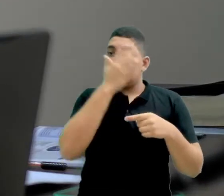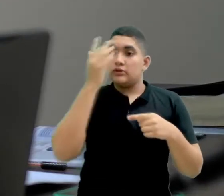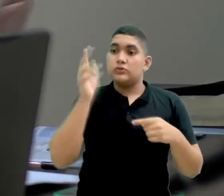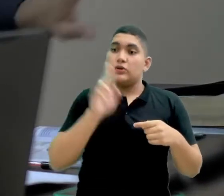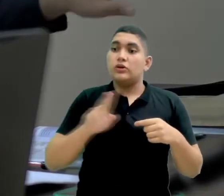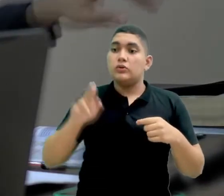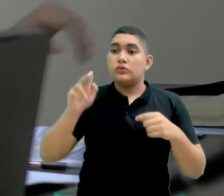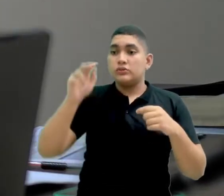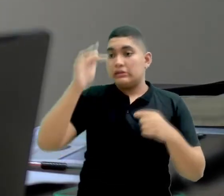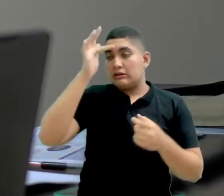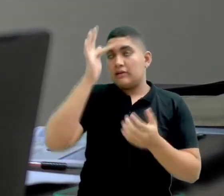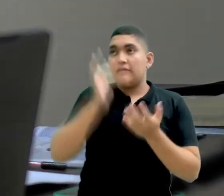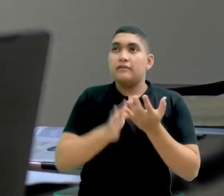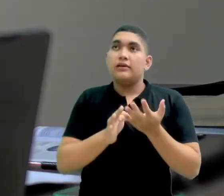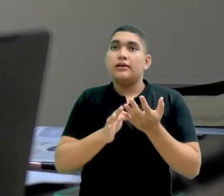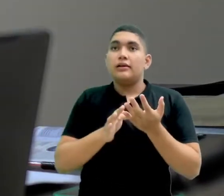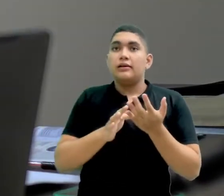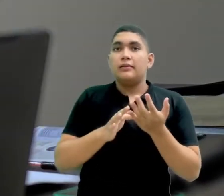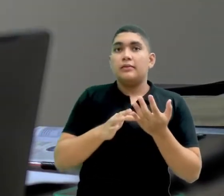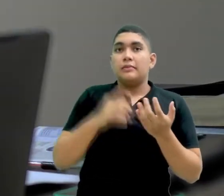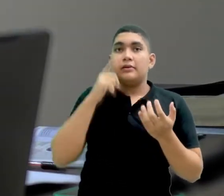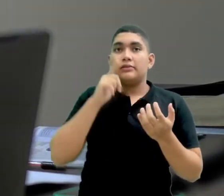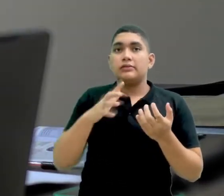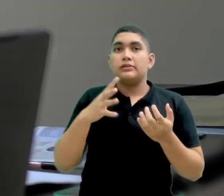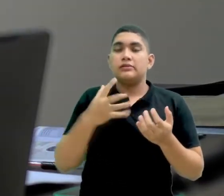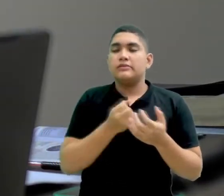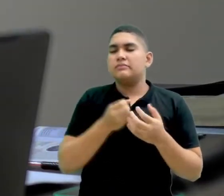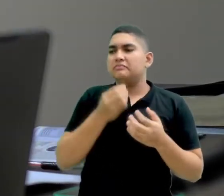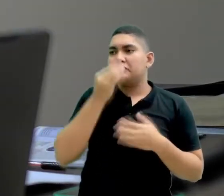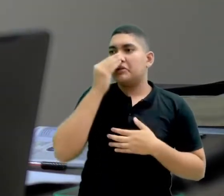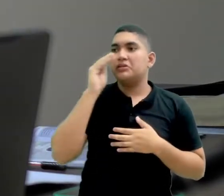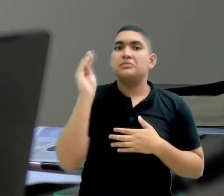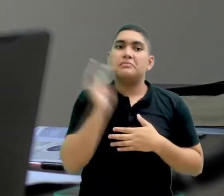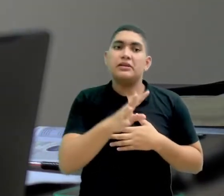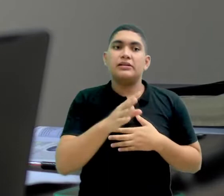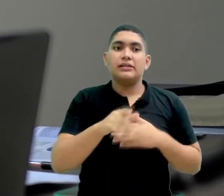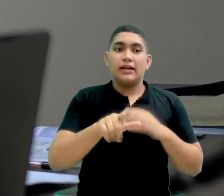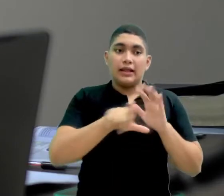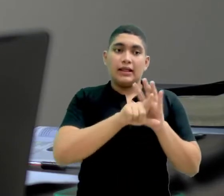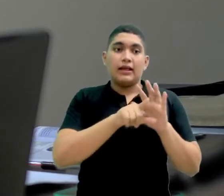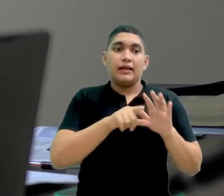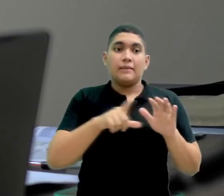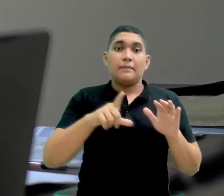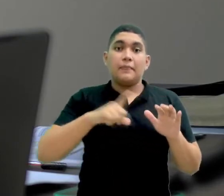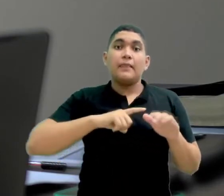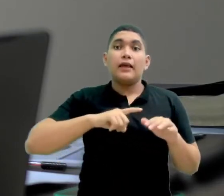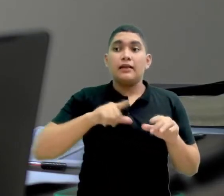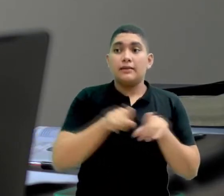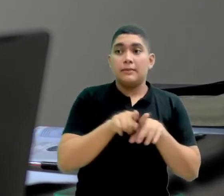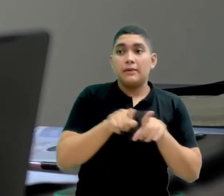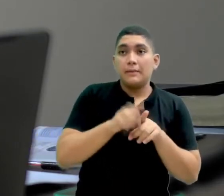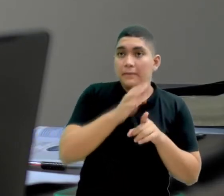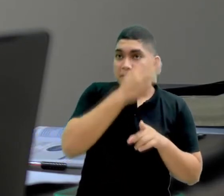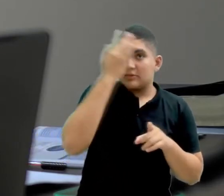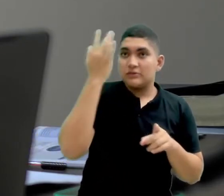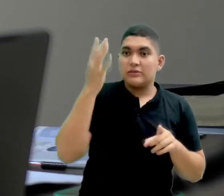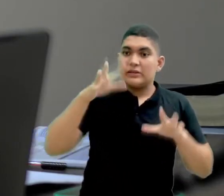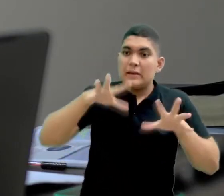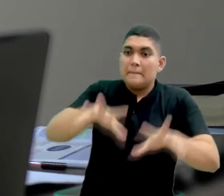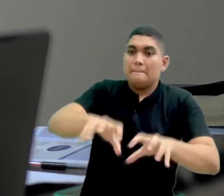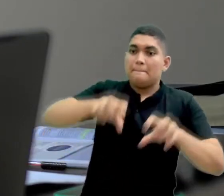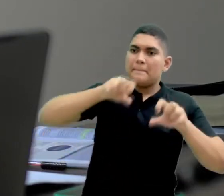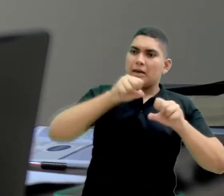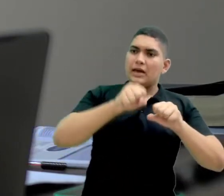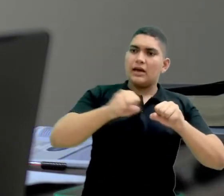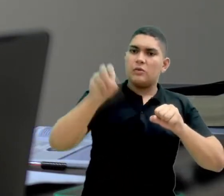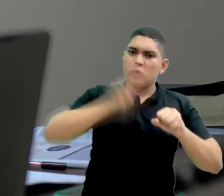precisa seguir a lei, ignora a lei, despreza a lei, deixa a lei para lá. Existem outros que se apegam à lei e para eles, né,